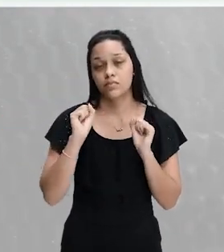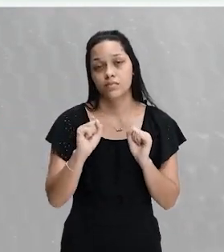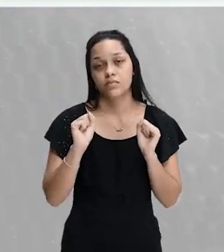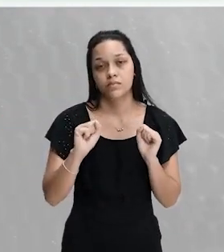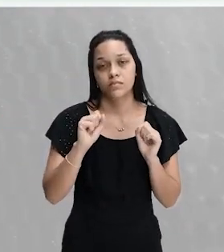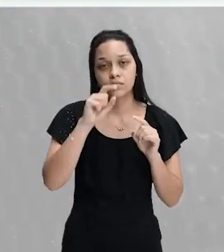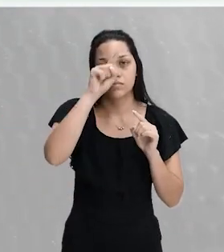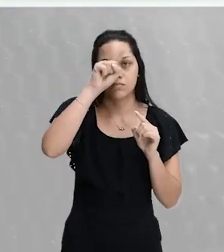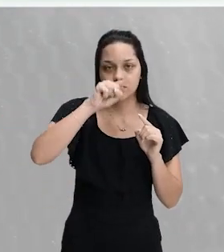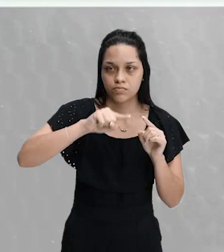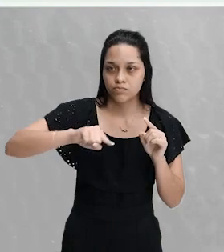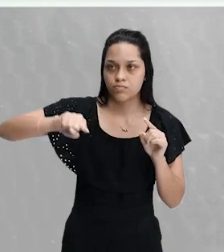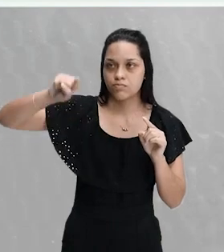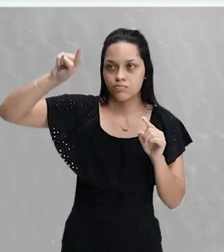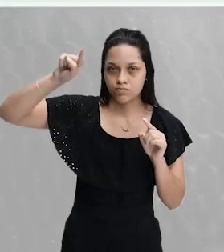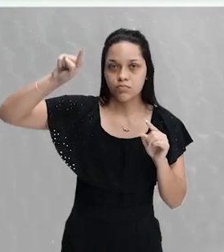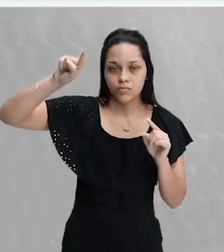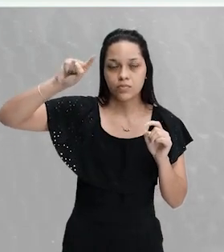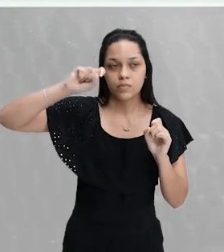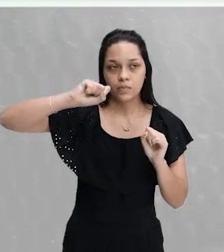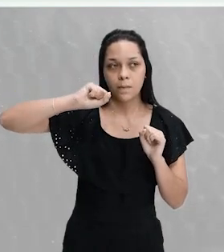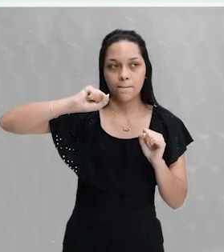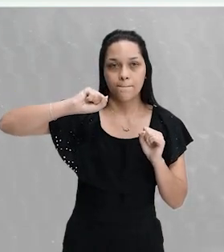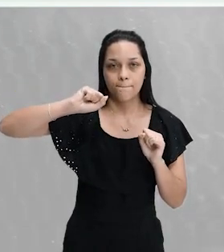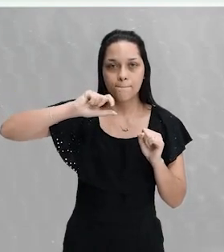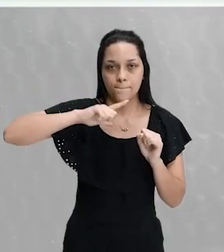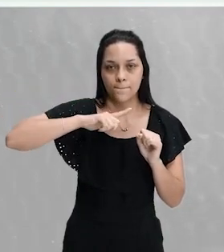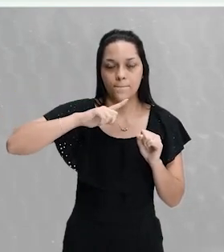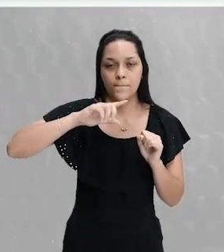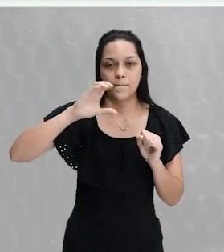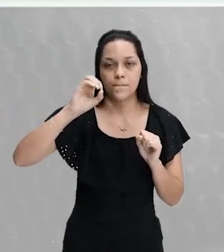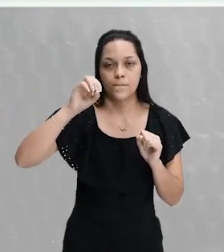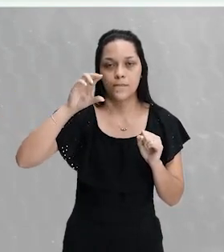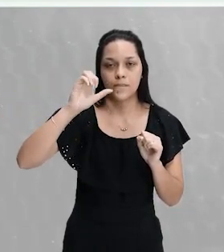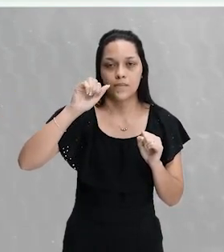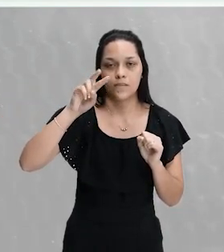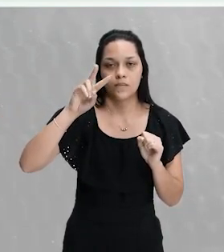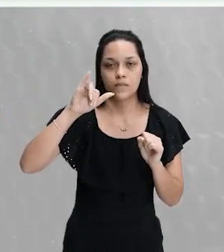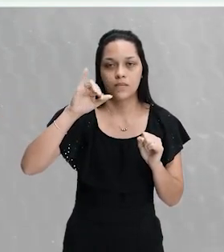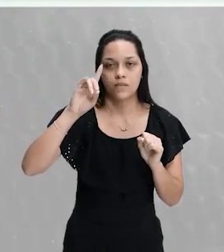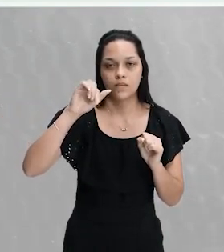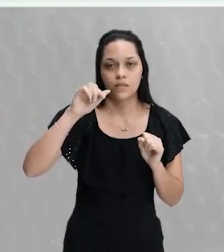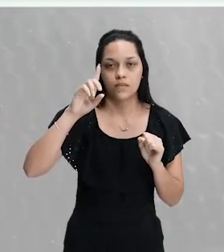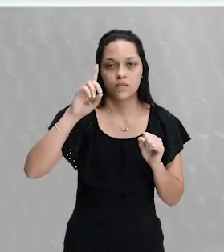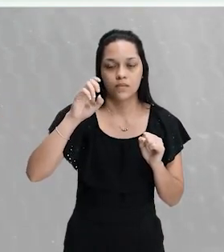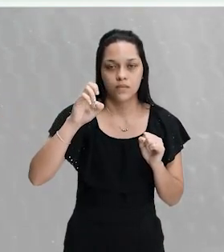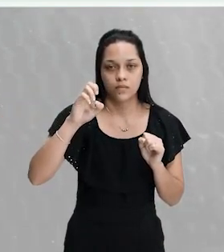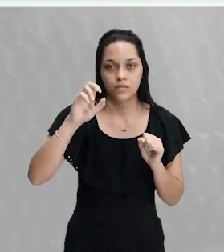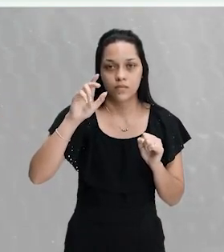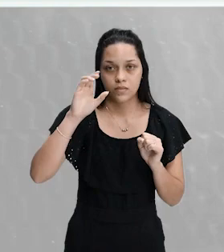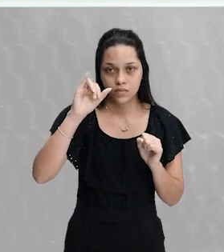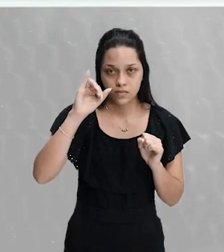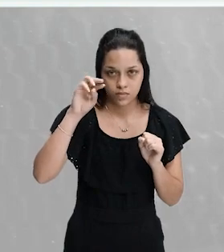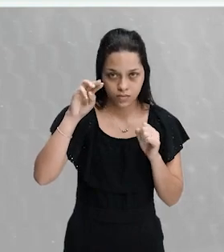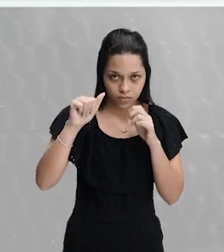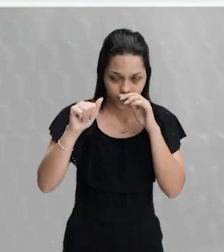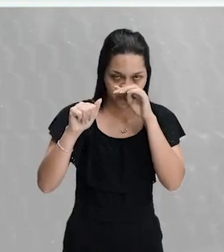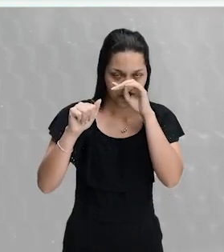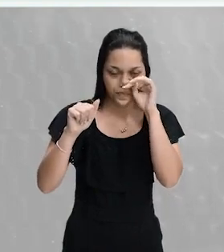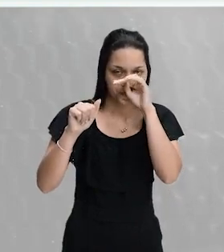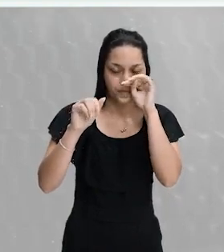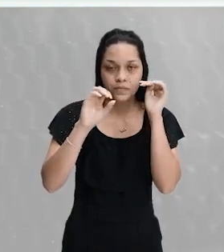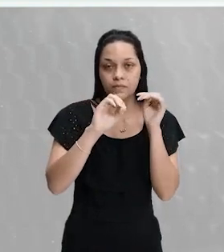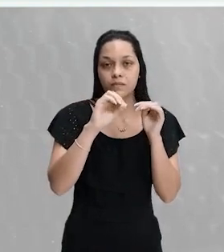pode estar com esse espaço aqui, ó, que nós chamamos de concavidade, voltada para cima,